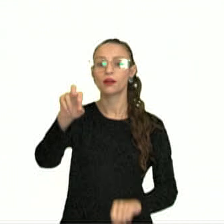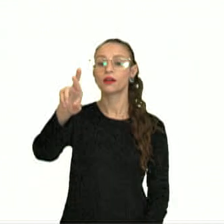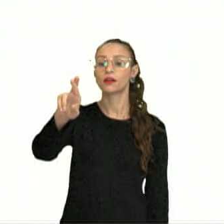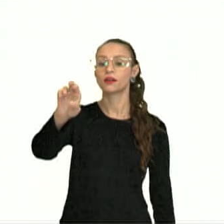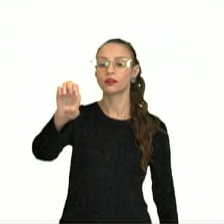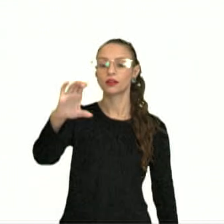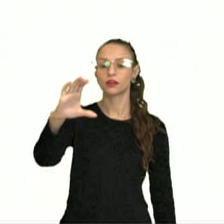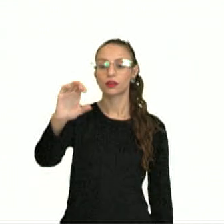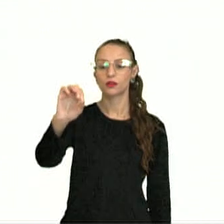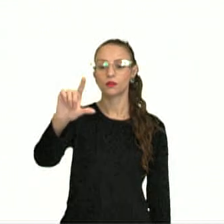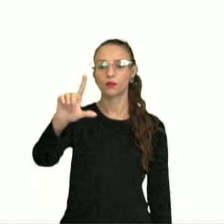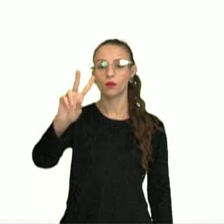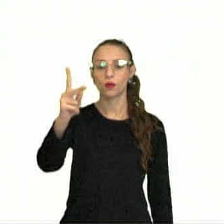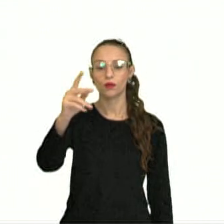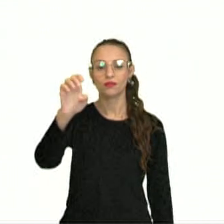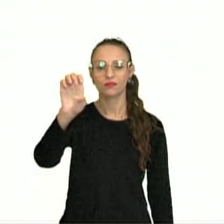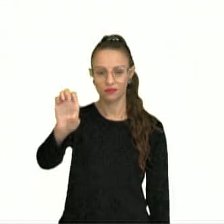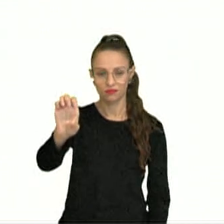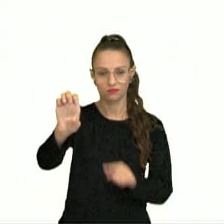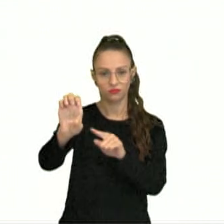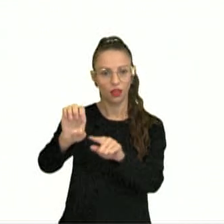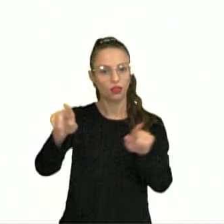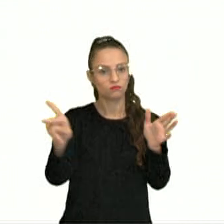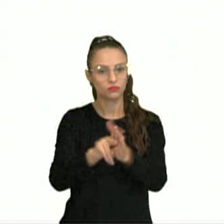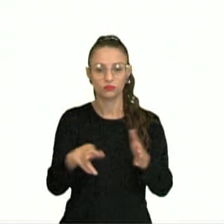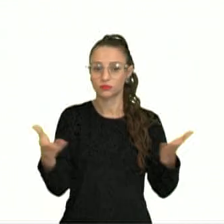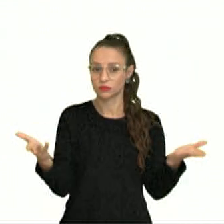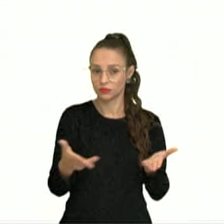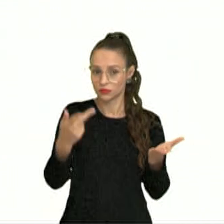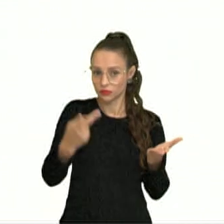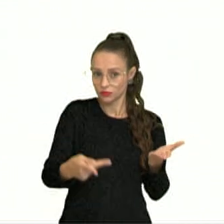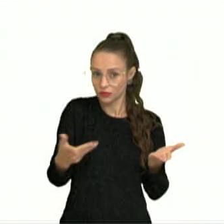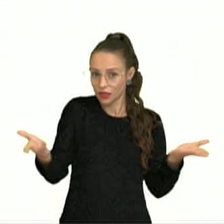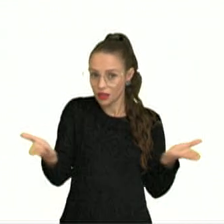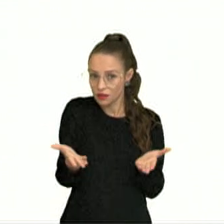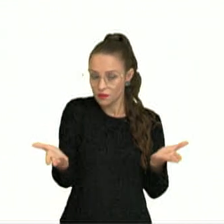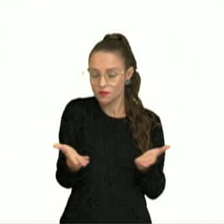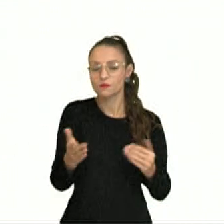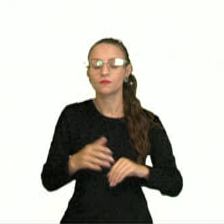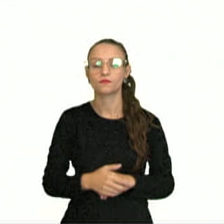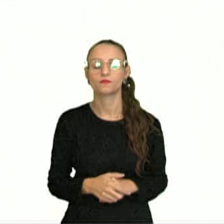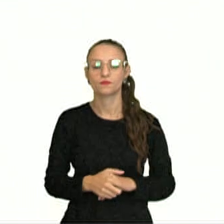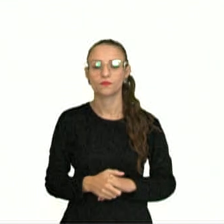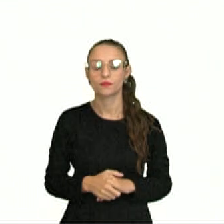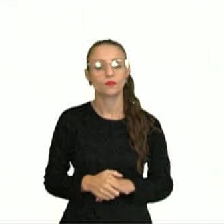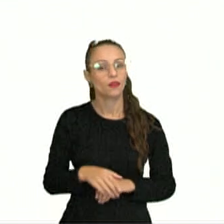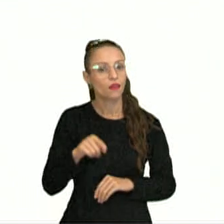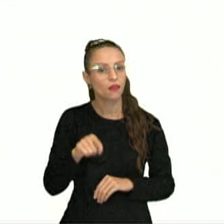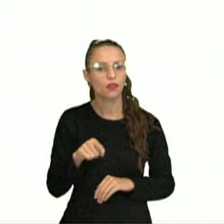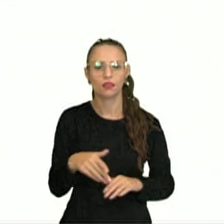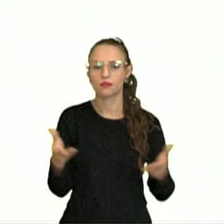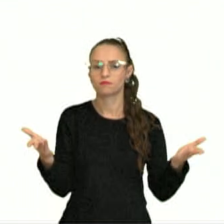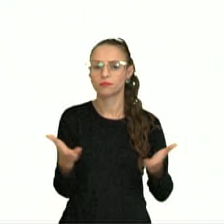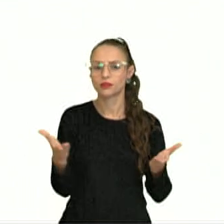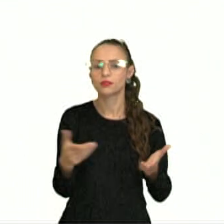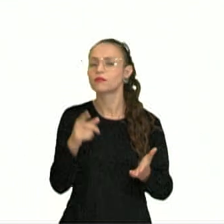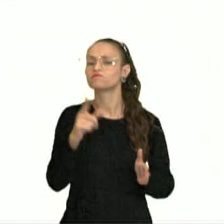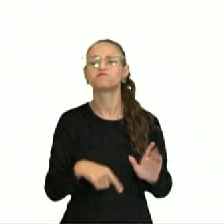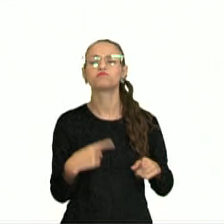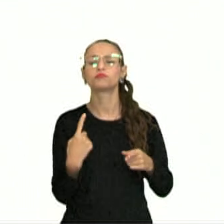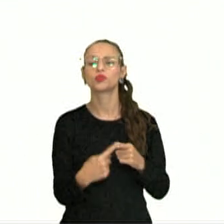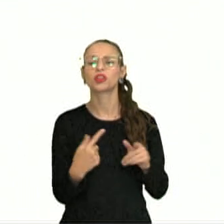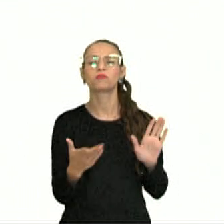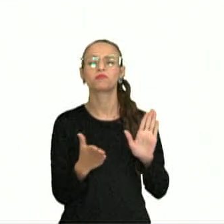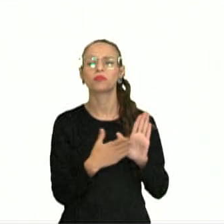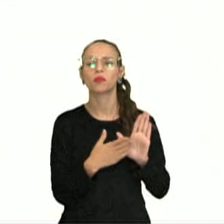presente, uma ação atual, né? Então, bem importante isso. Esse tempo verbal, então, ele tem um propósito dentro